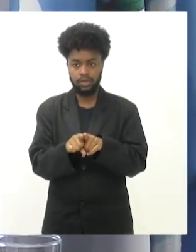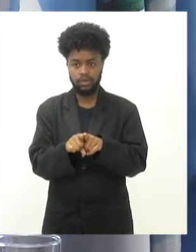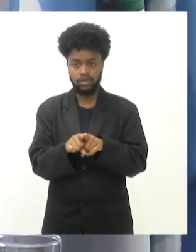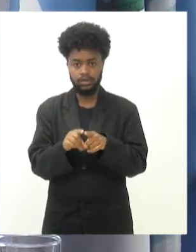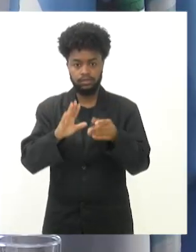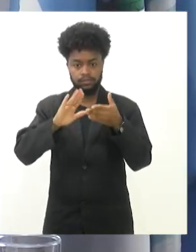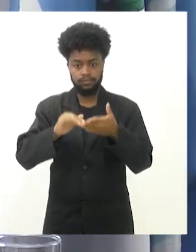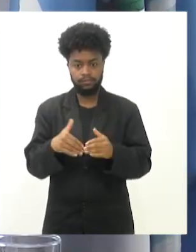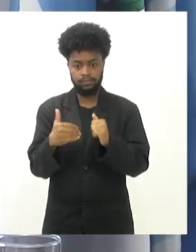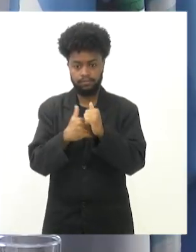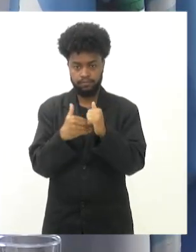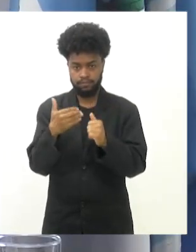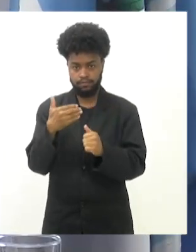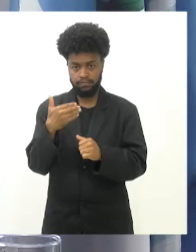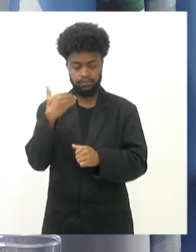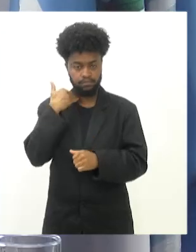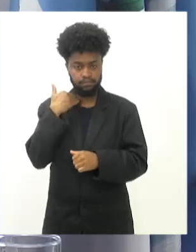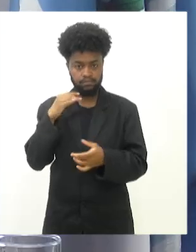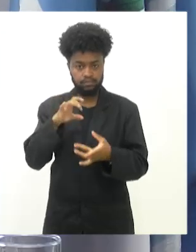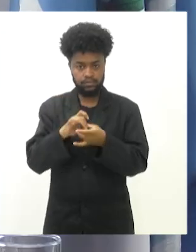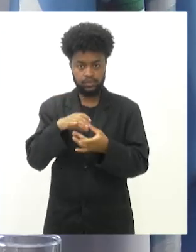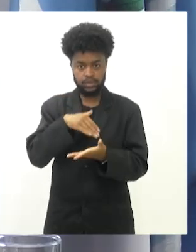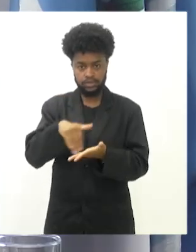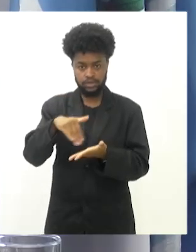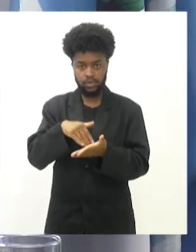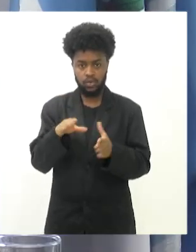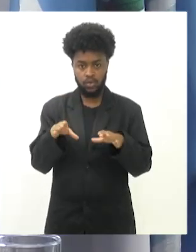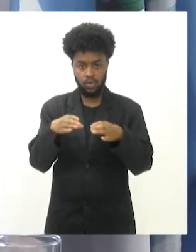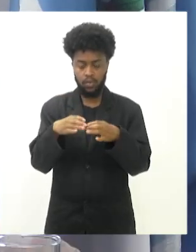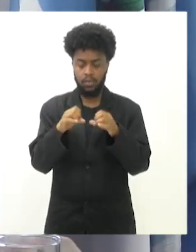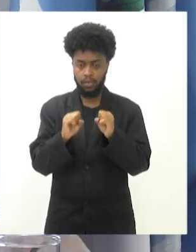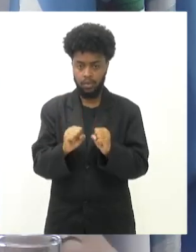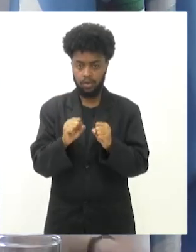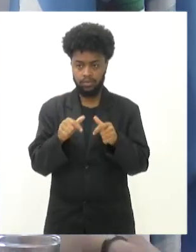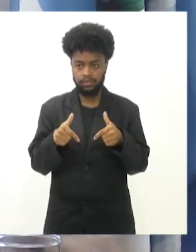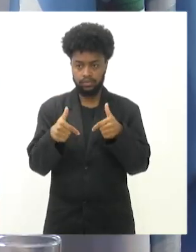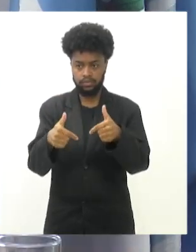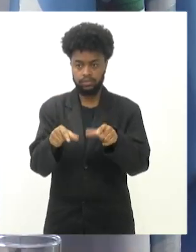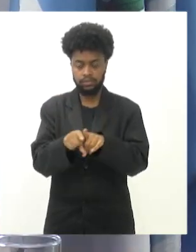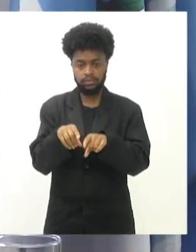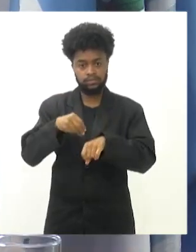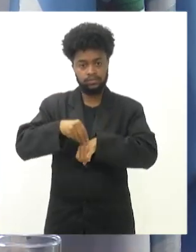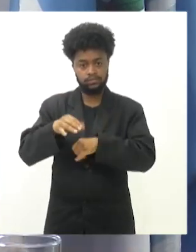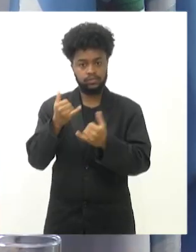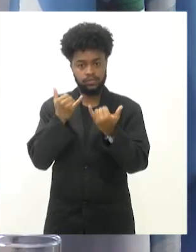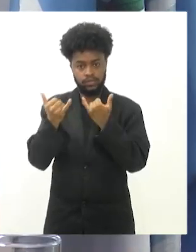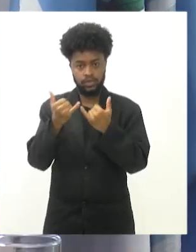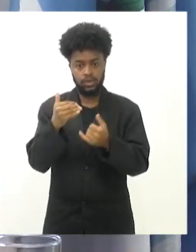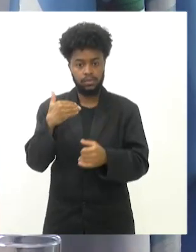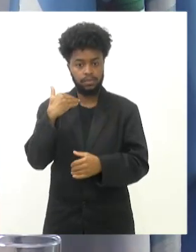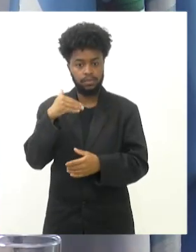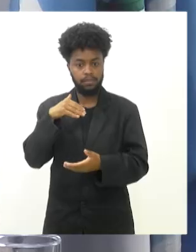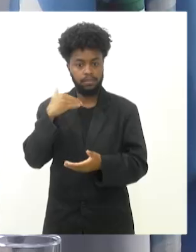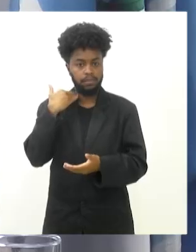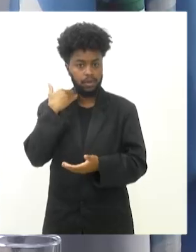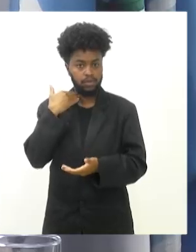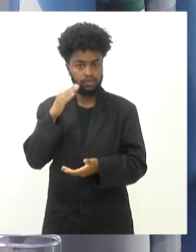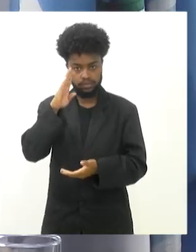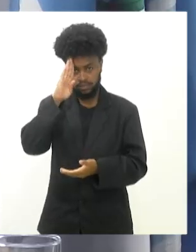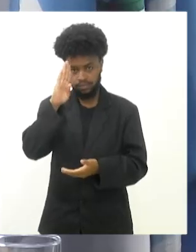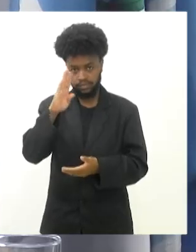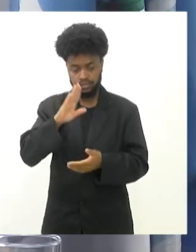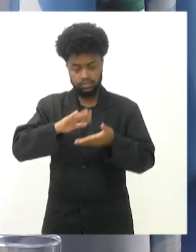de sigilo. Que a Secretaria de Comissões possa proceder e informar ao Banco Central a quebra de sigilo para que possamos receber